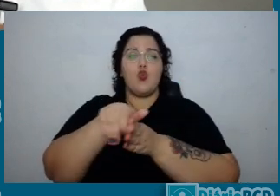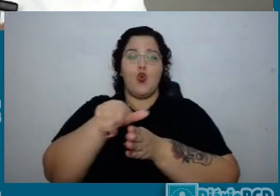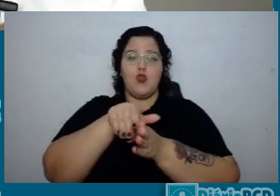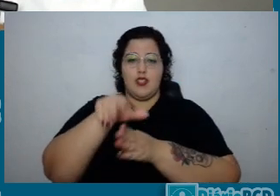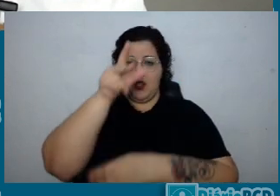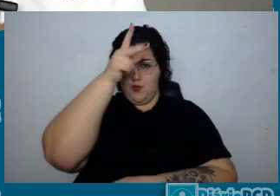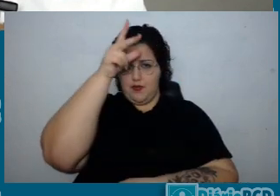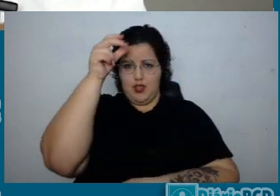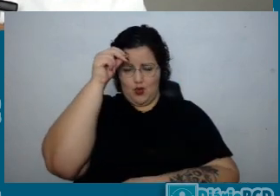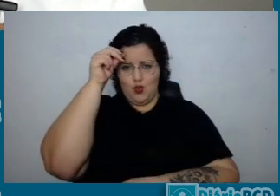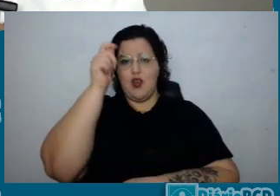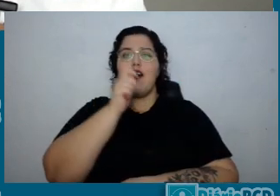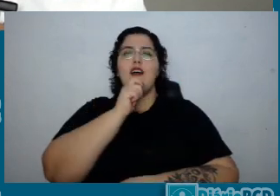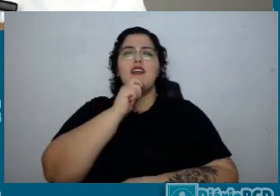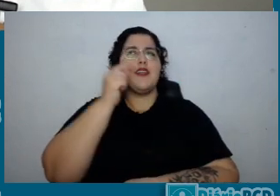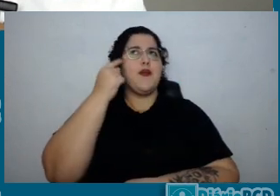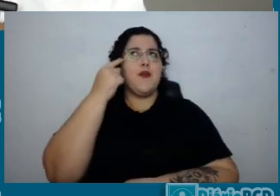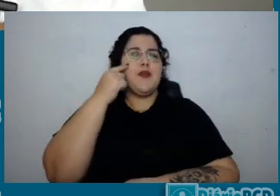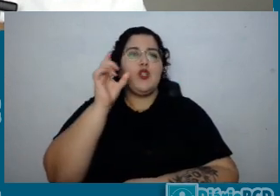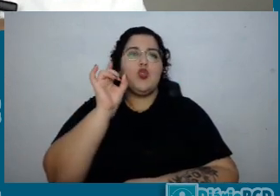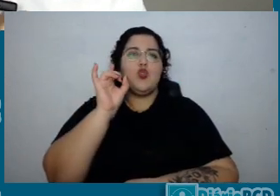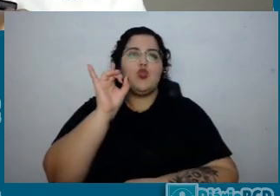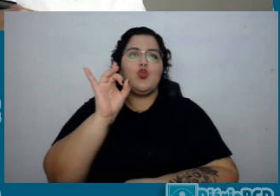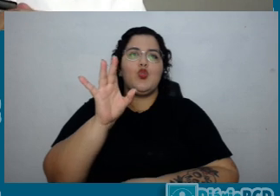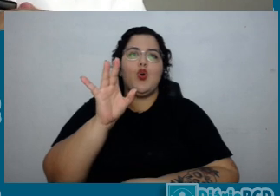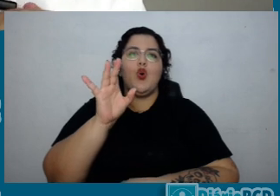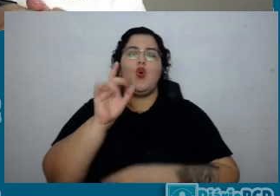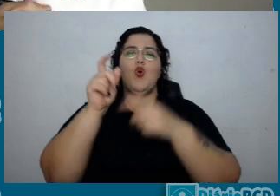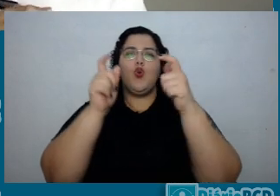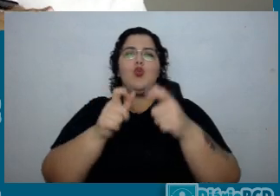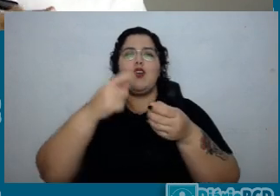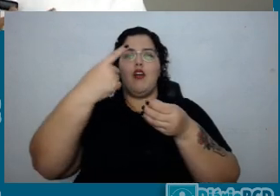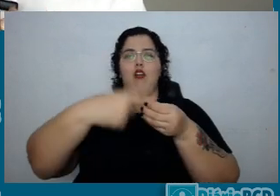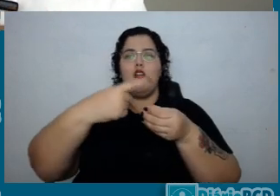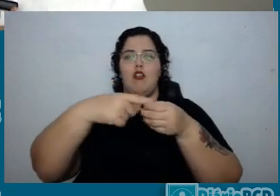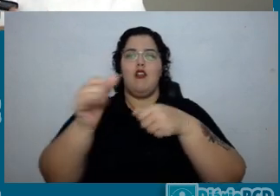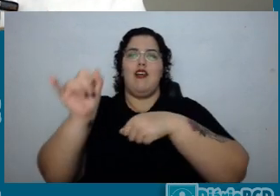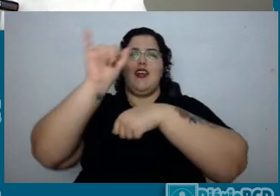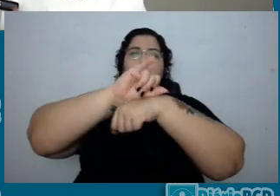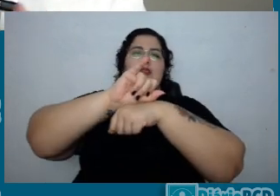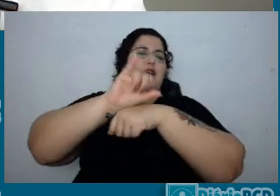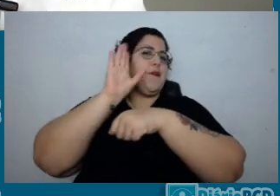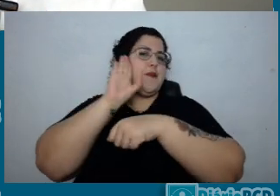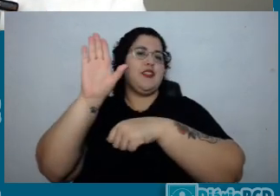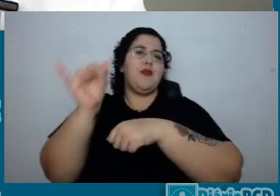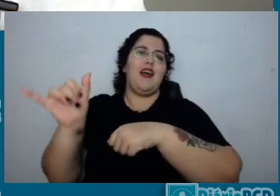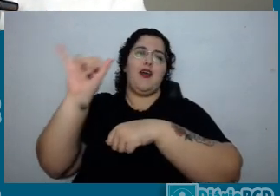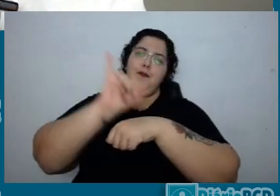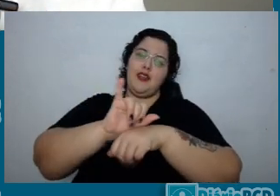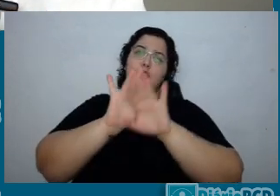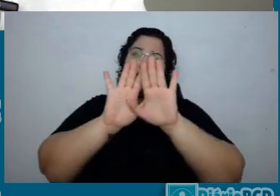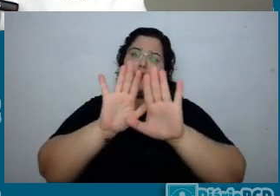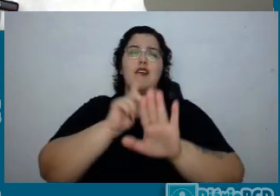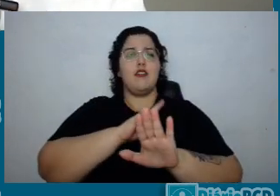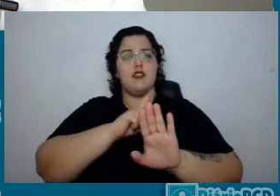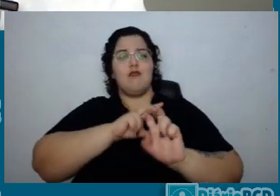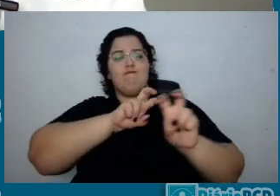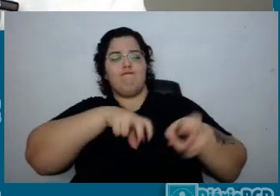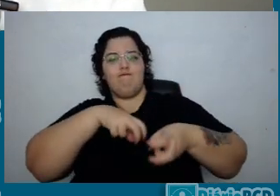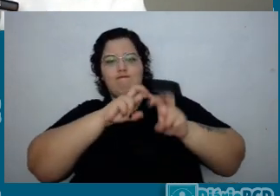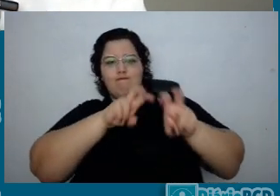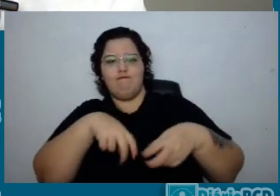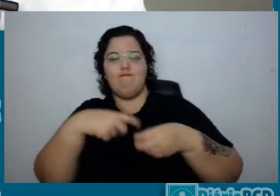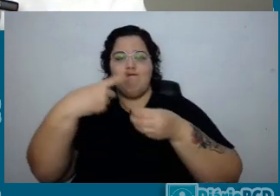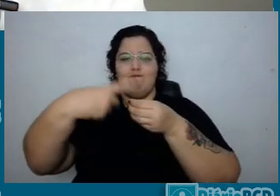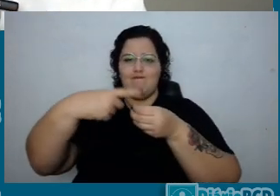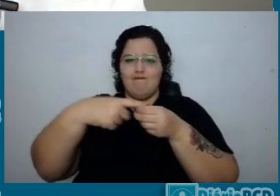conselhos municipais estão mais focados nos ambientes, nas metrópoles, e que a gente precisa incidir nos meios rurais, nos